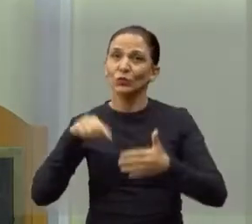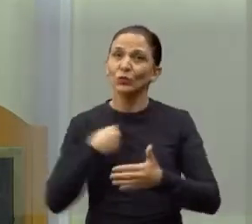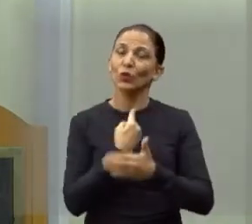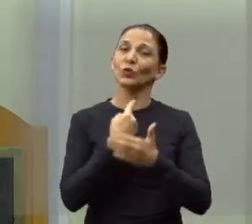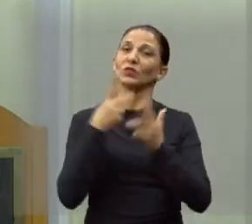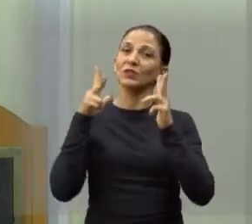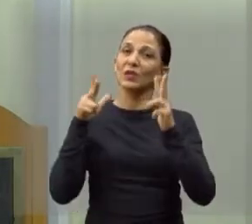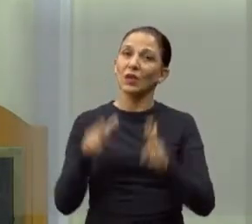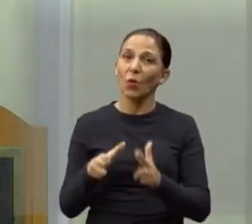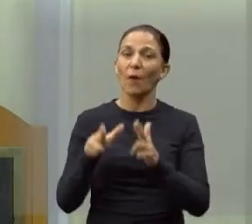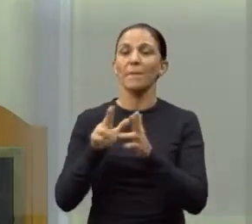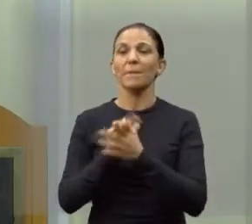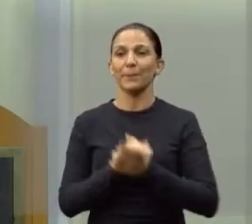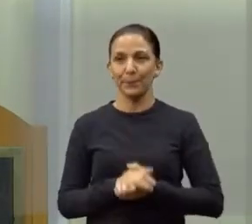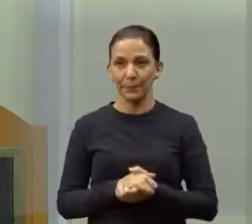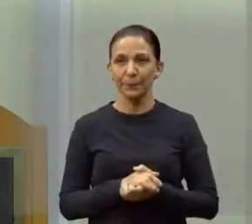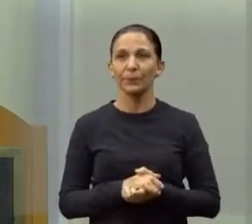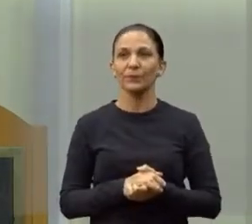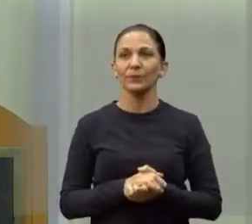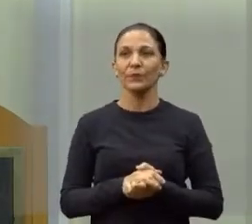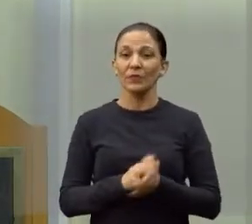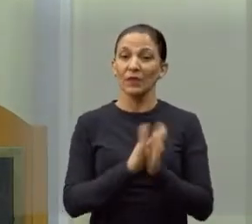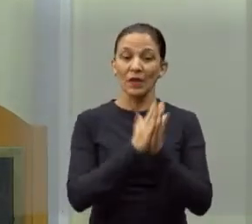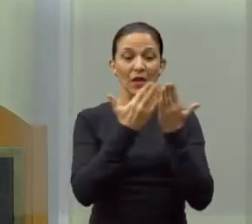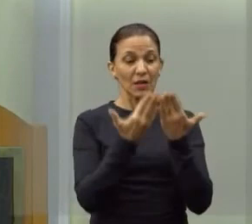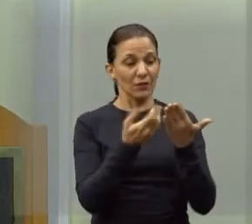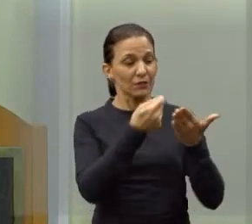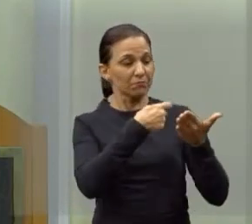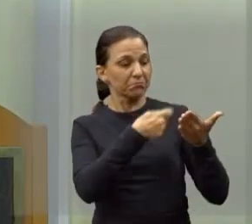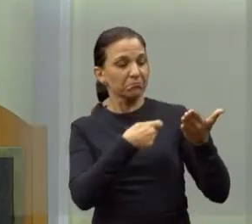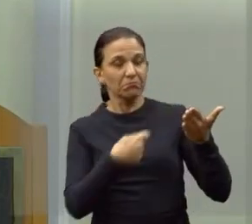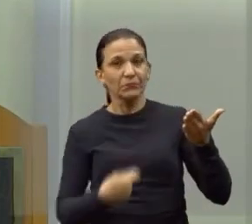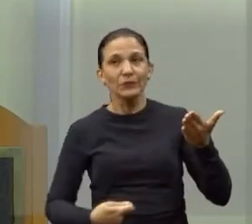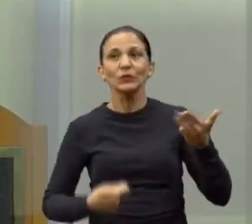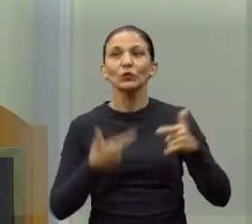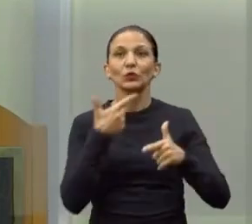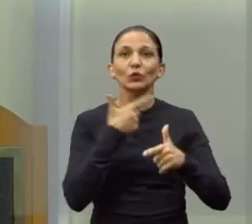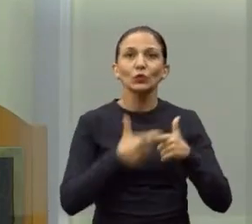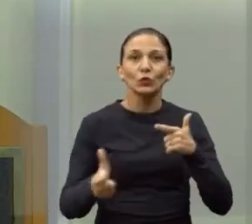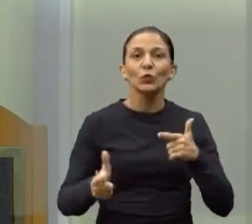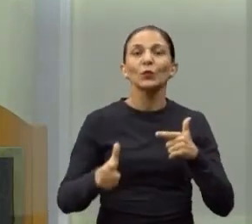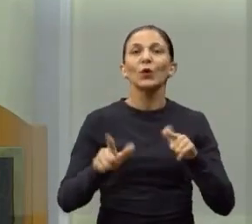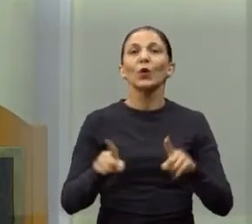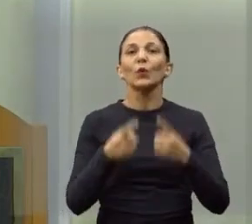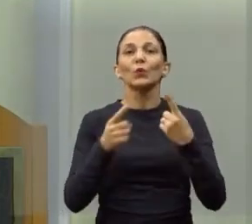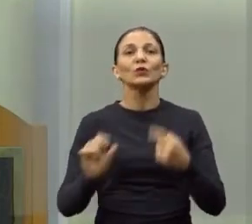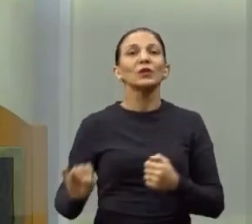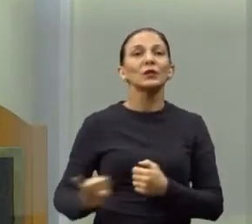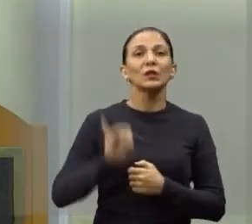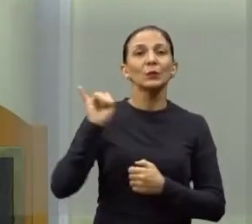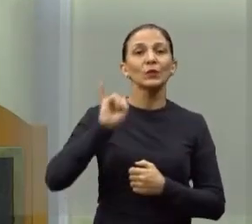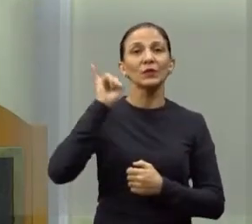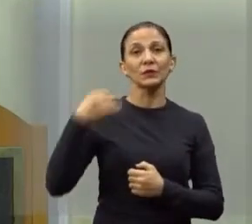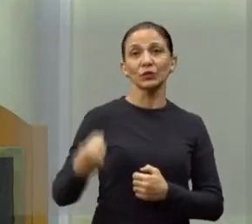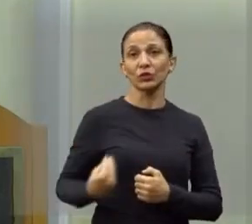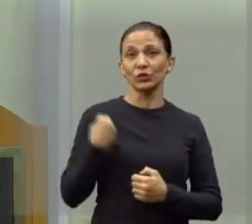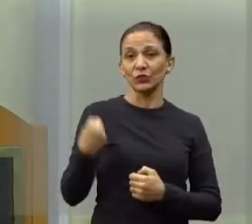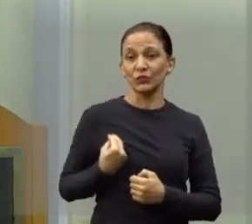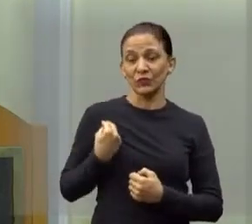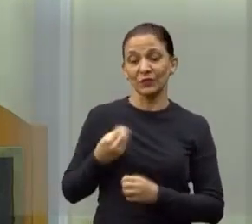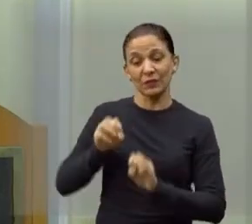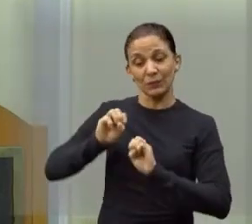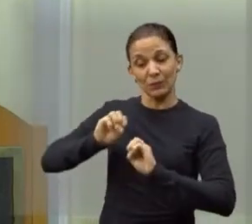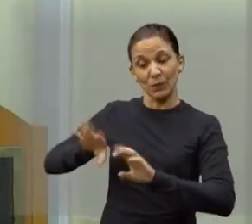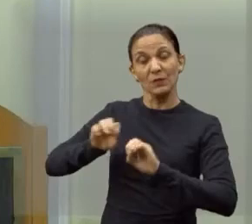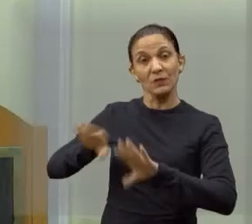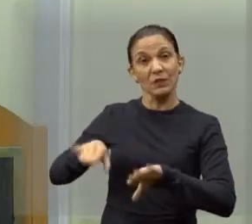maestro, bastante conhecido da nossa cidade, escreveu um livro falando da importância da música na vida